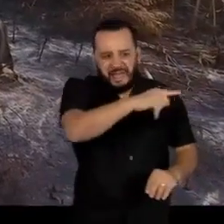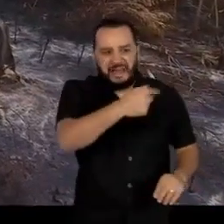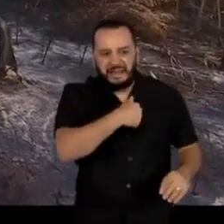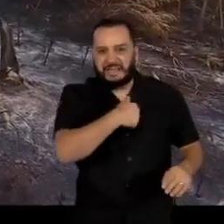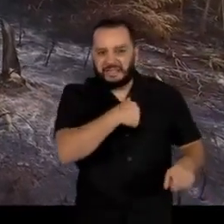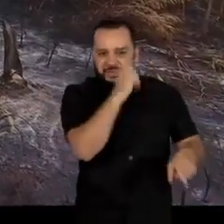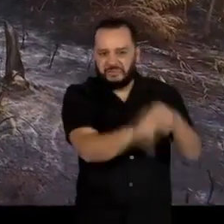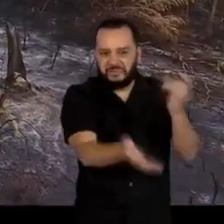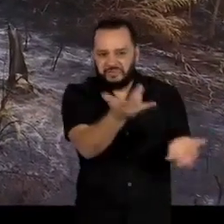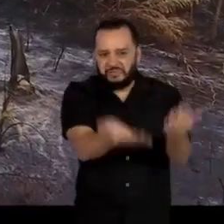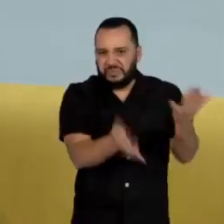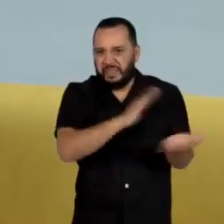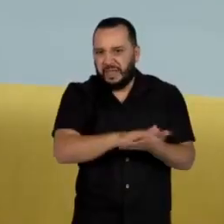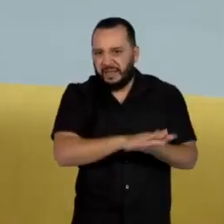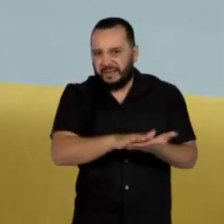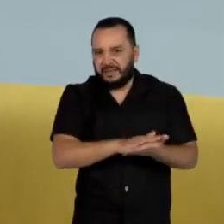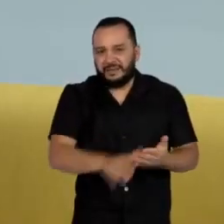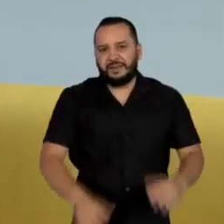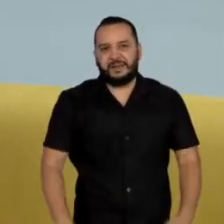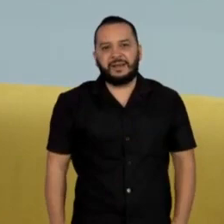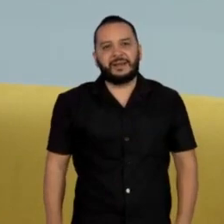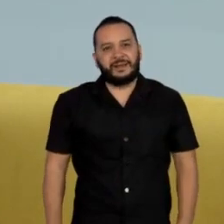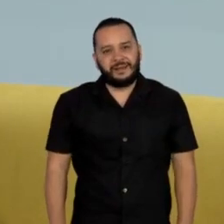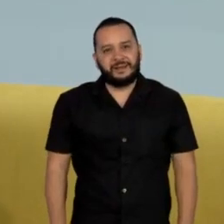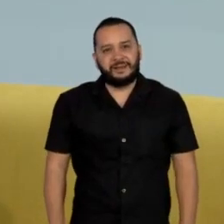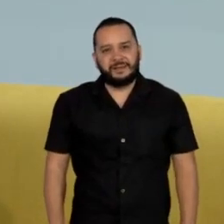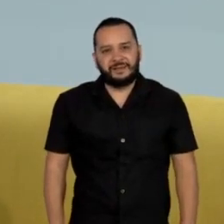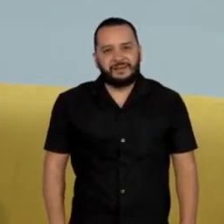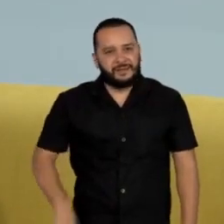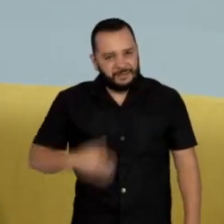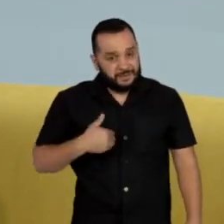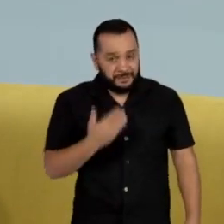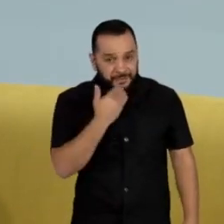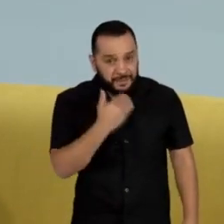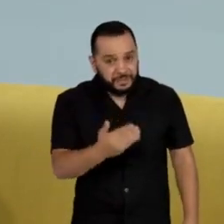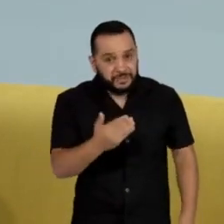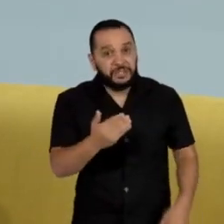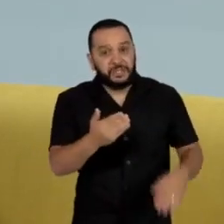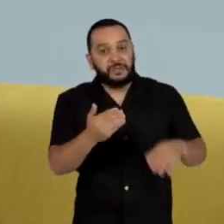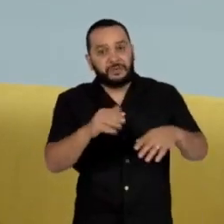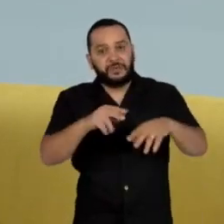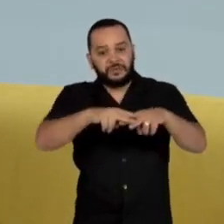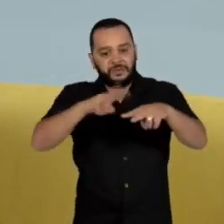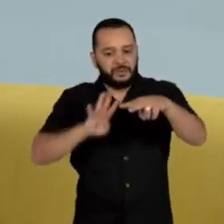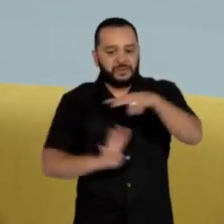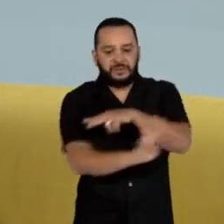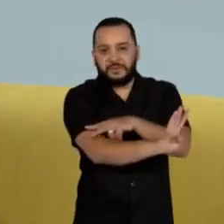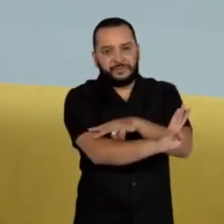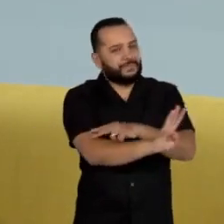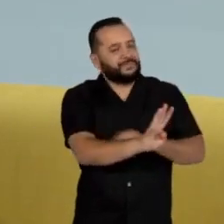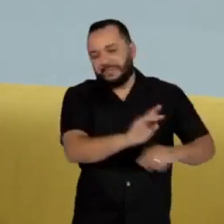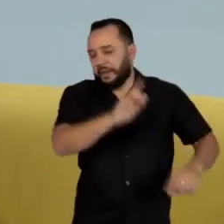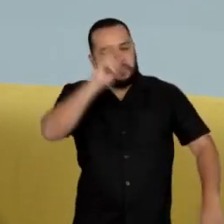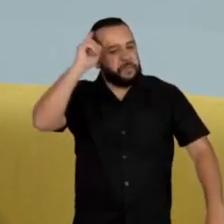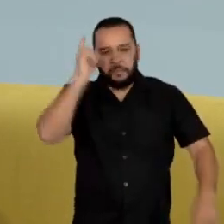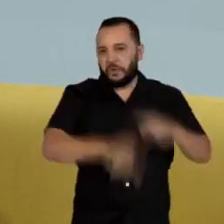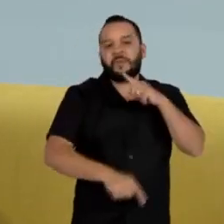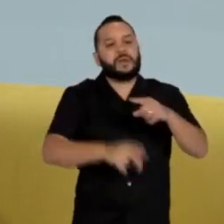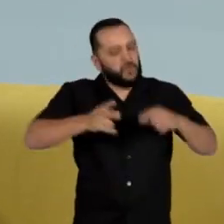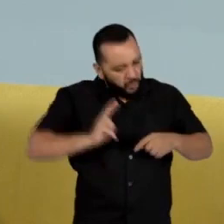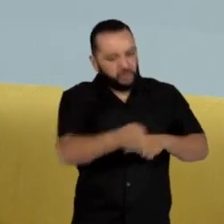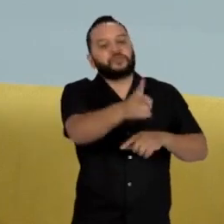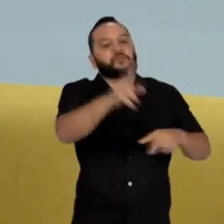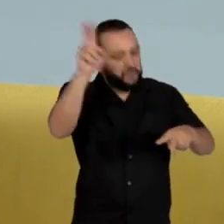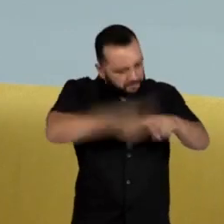ainda maiores. O pedido de soltura dos 4 acusados foi indeferido e a prisão preventiva